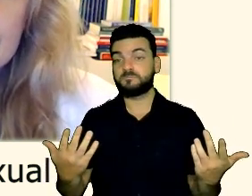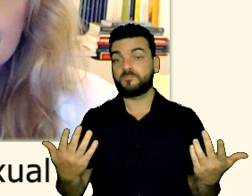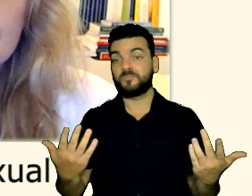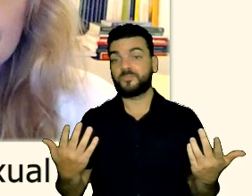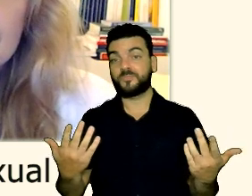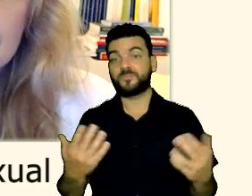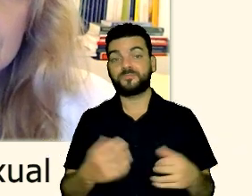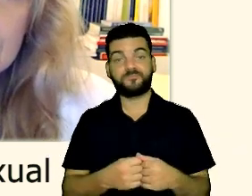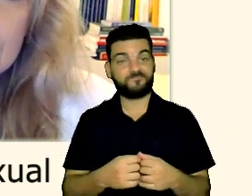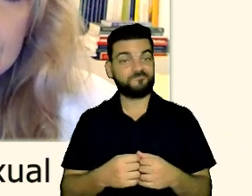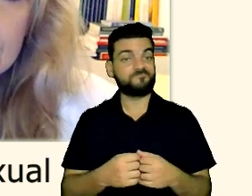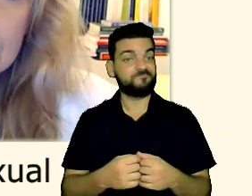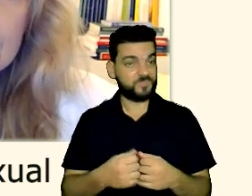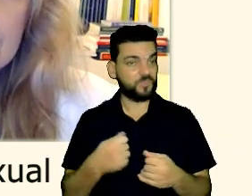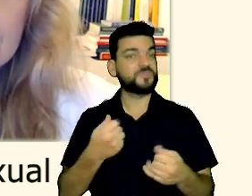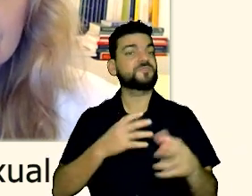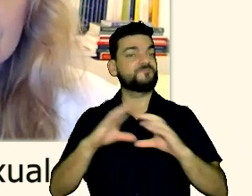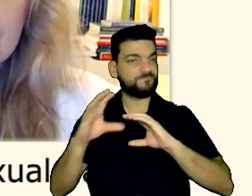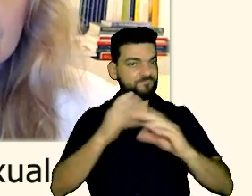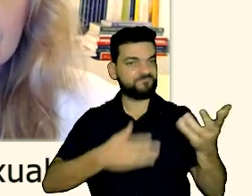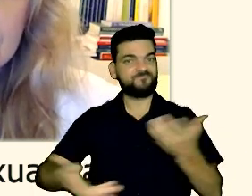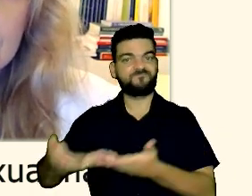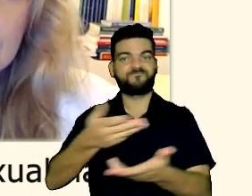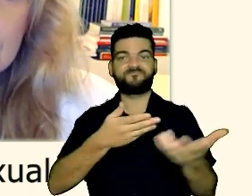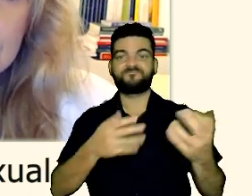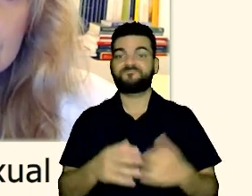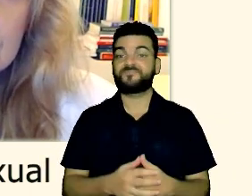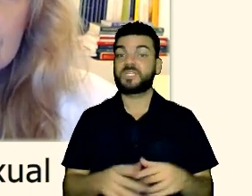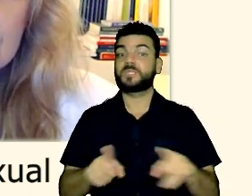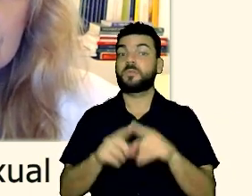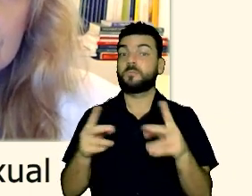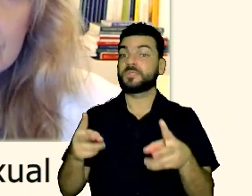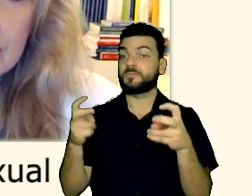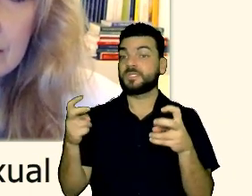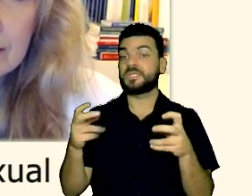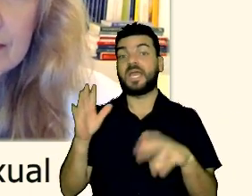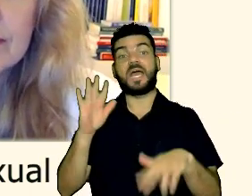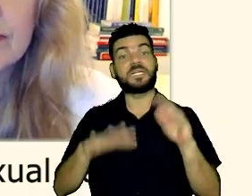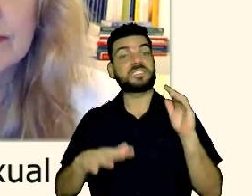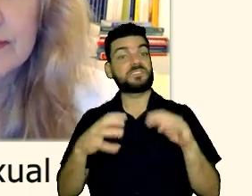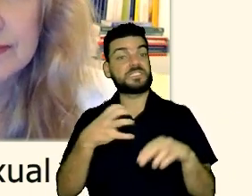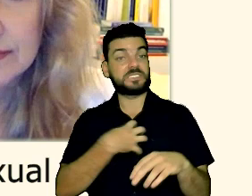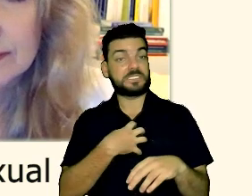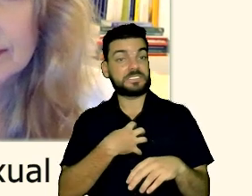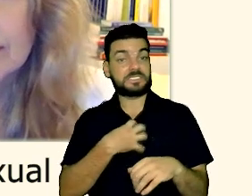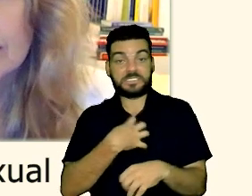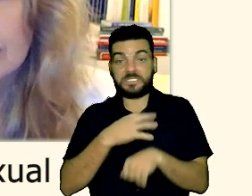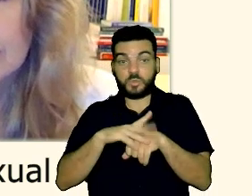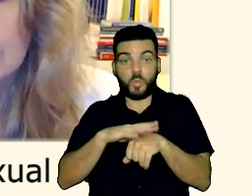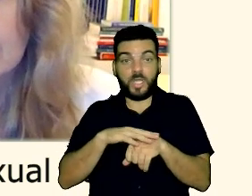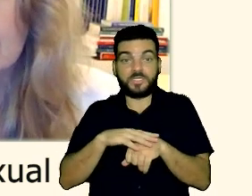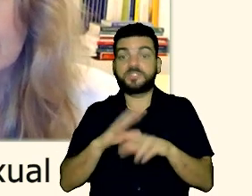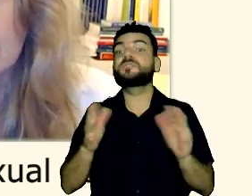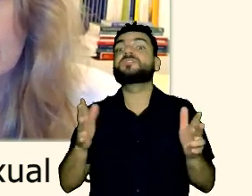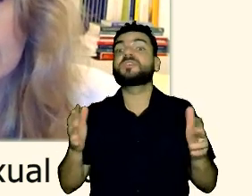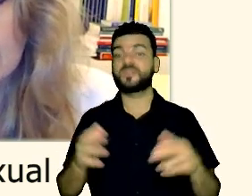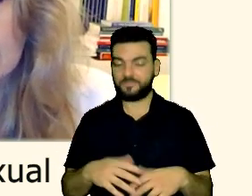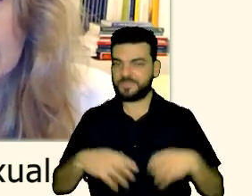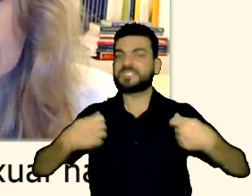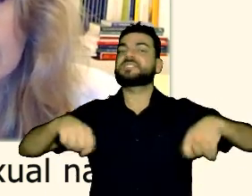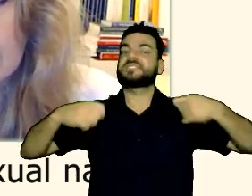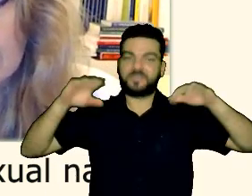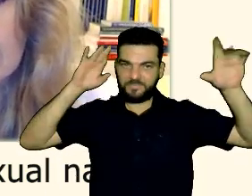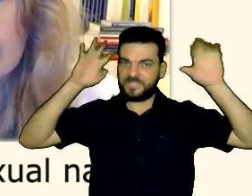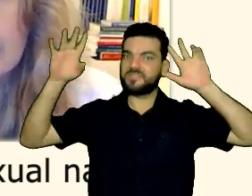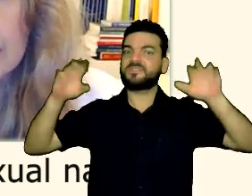o nosso ambiente de trabalho, a nossa atuação, qualquer que seja o nosso papel ali como interlocutores nessa